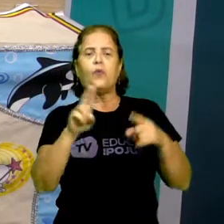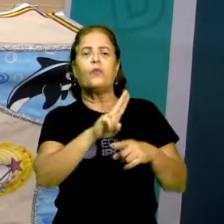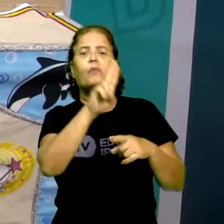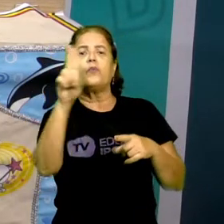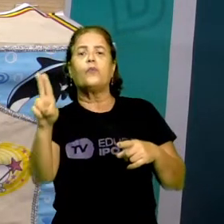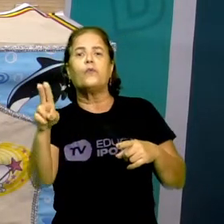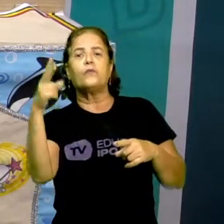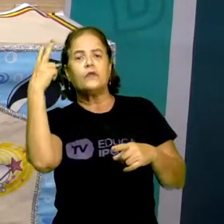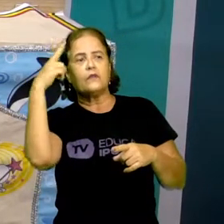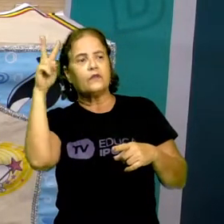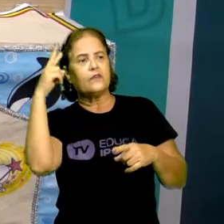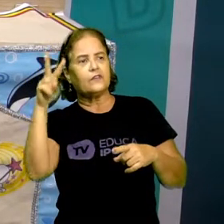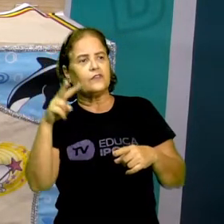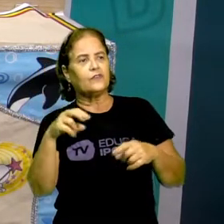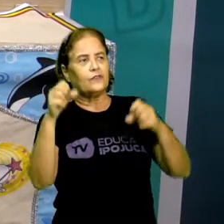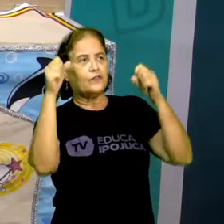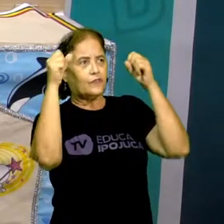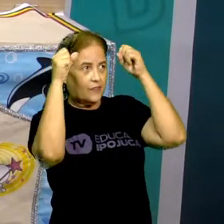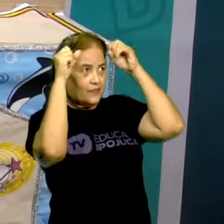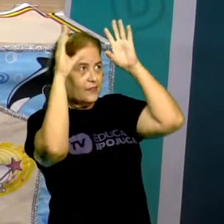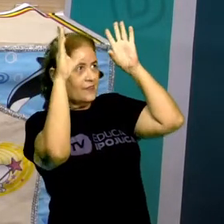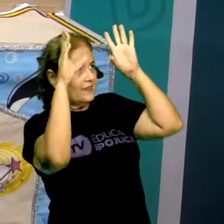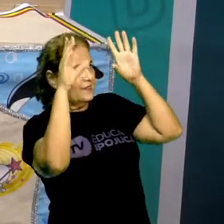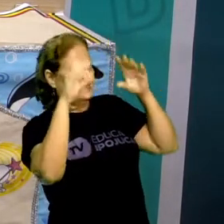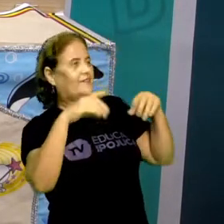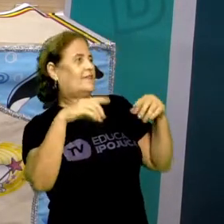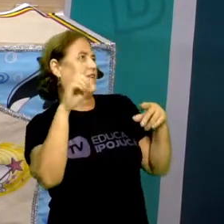história? Claro que não!